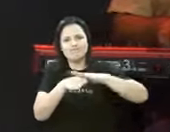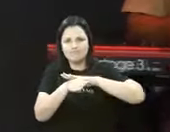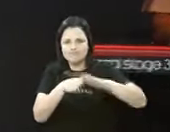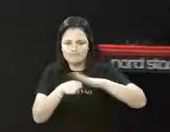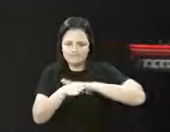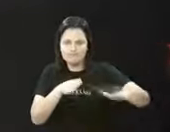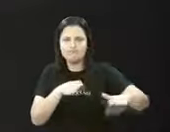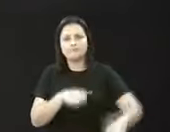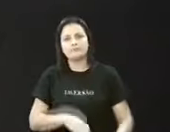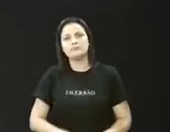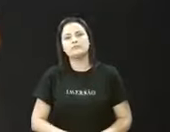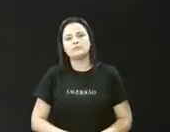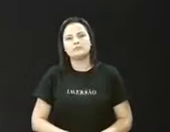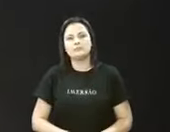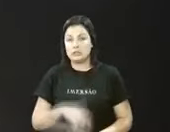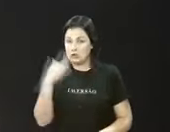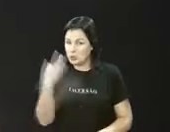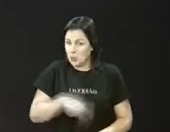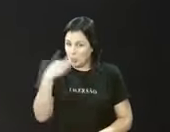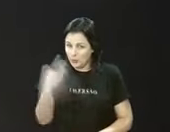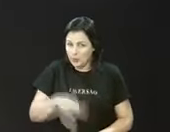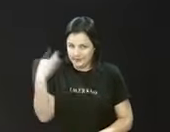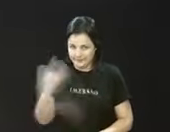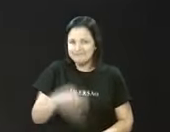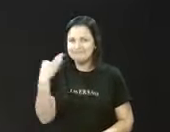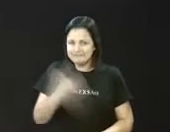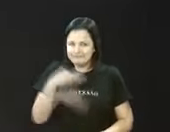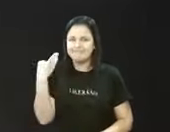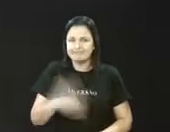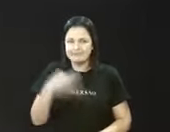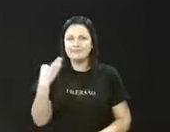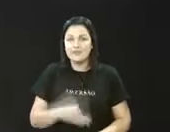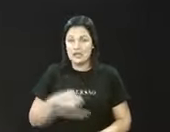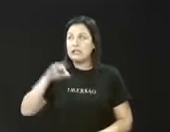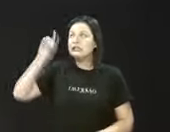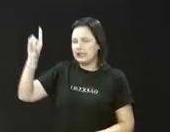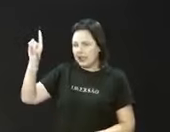E se tem uma coisa que machuca na nossa vida, é o polimento de Deus.